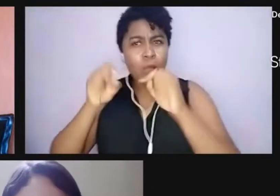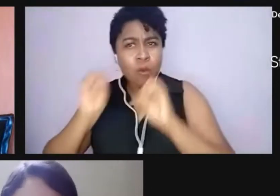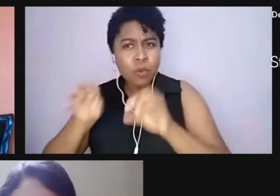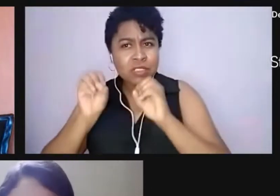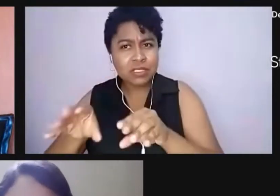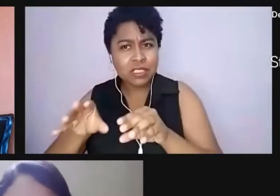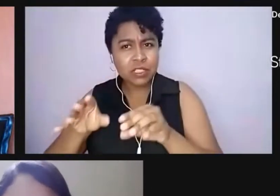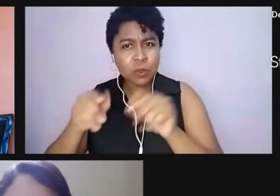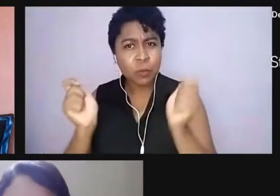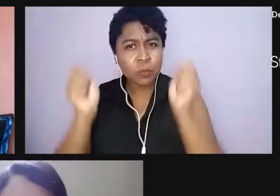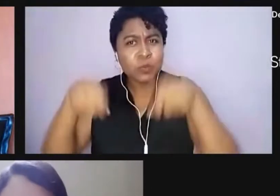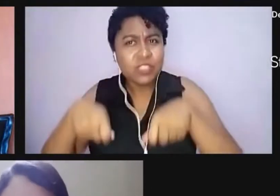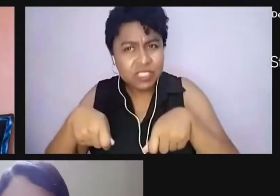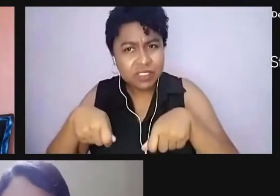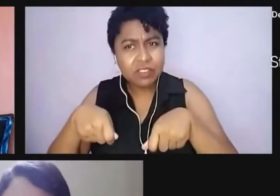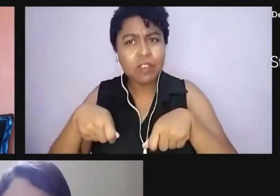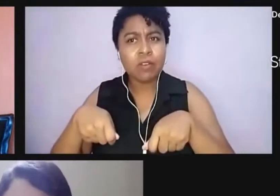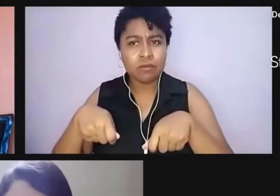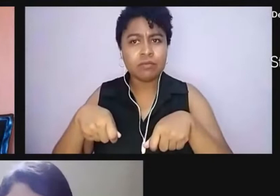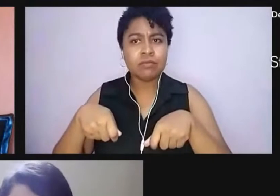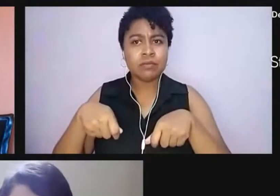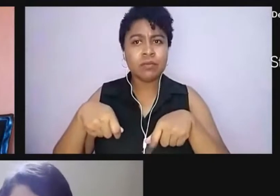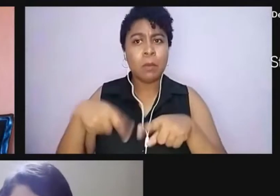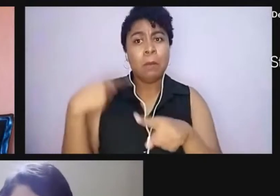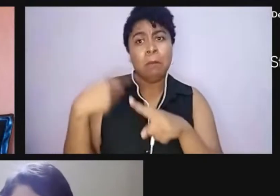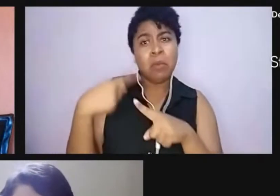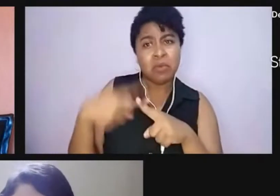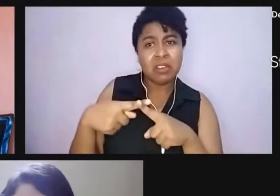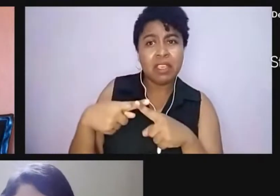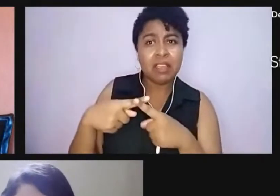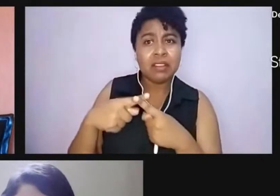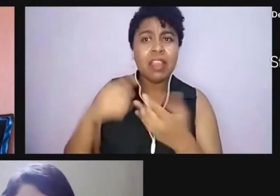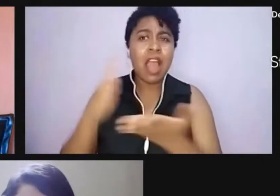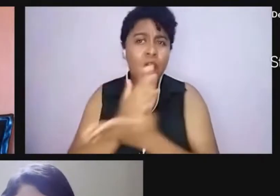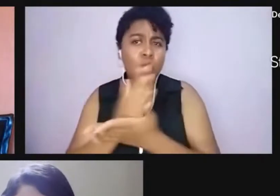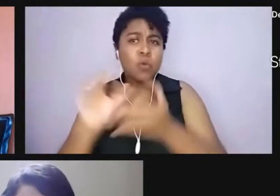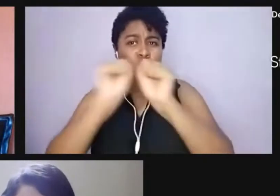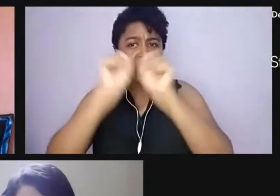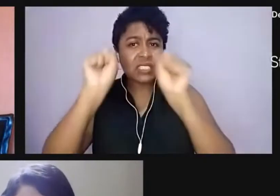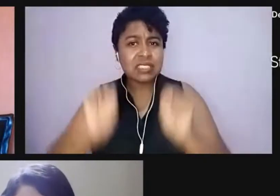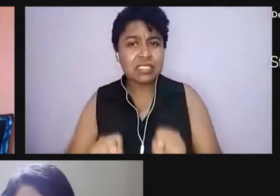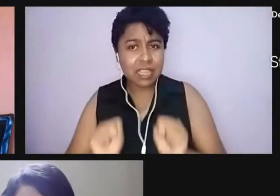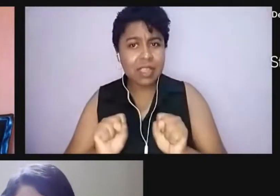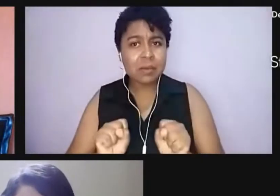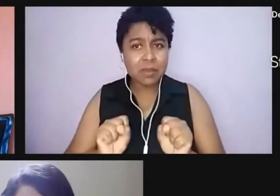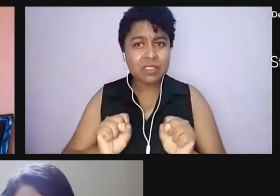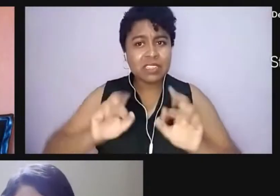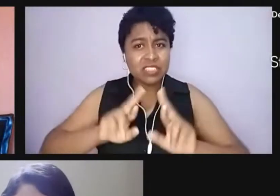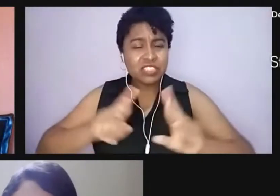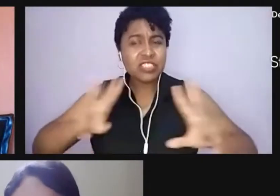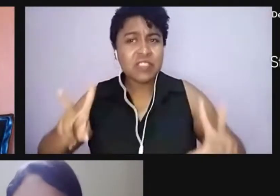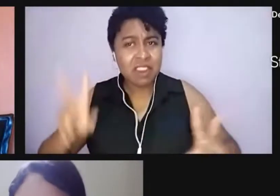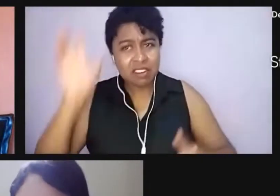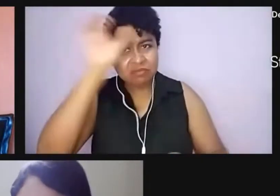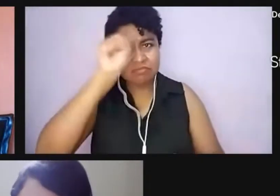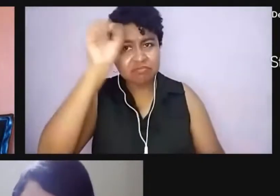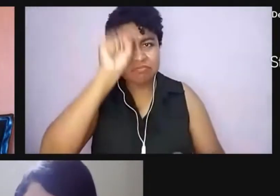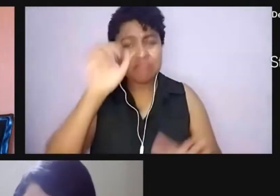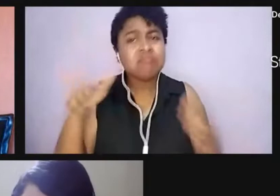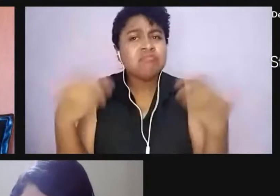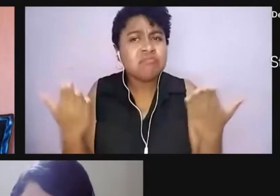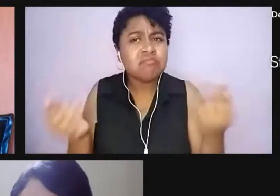Eu diria que os sistemas mais famosos, eles têm realmente esse problema com curvas de